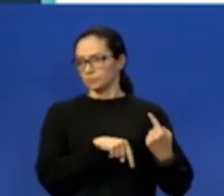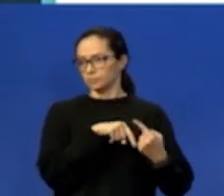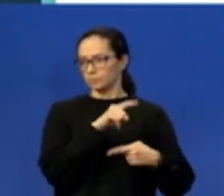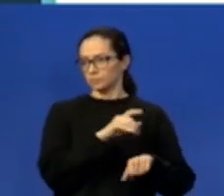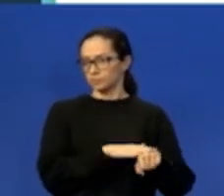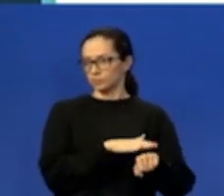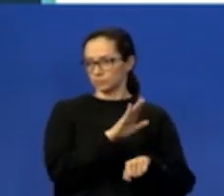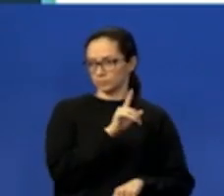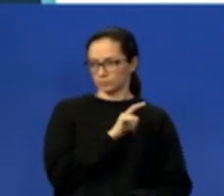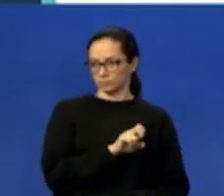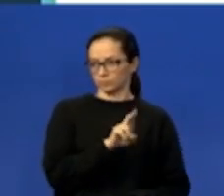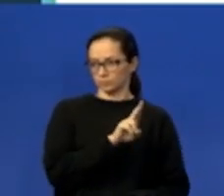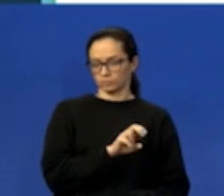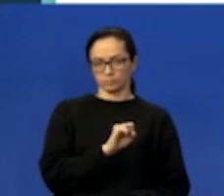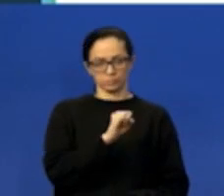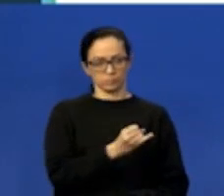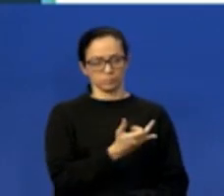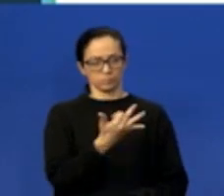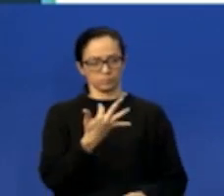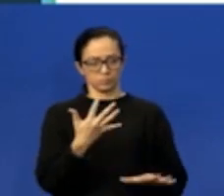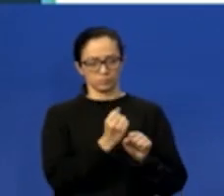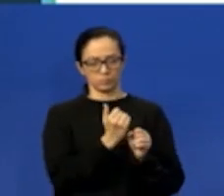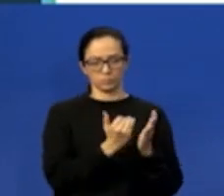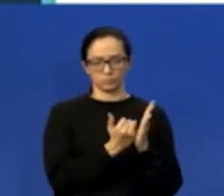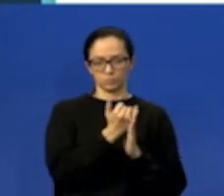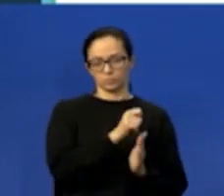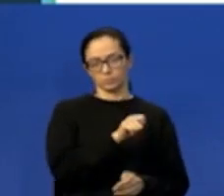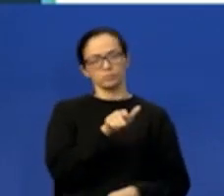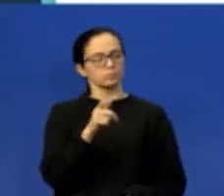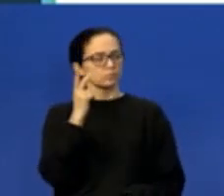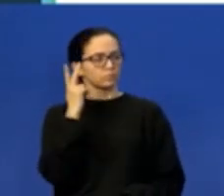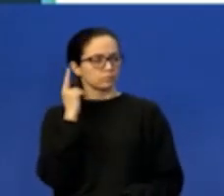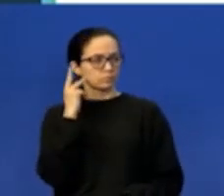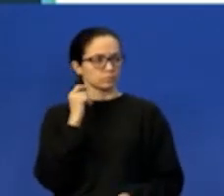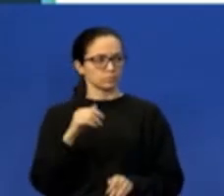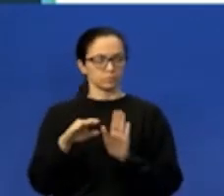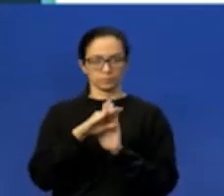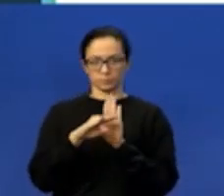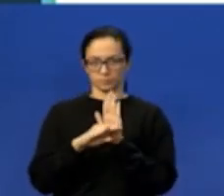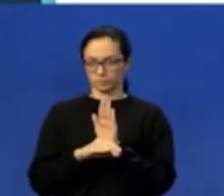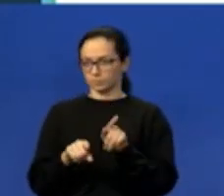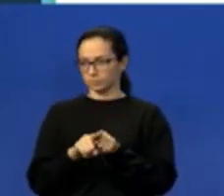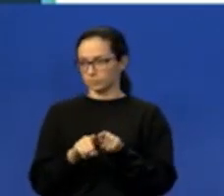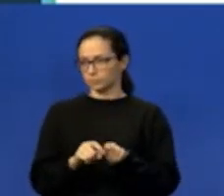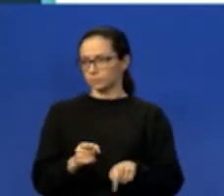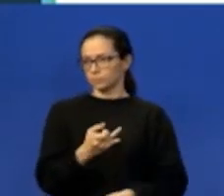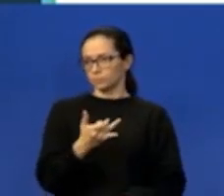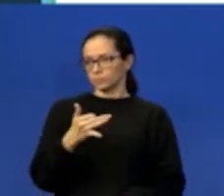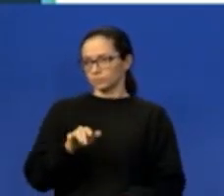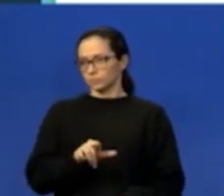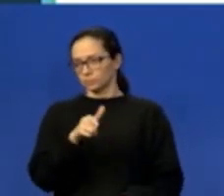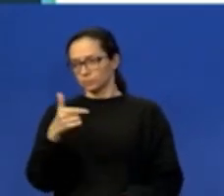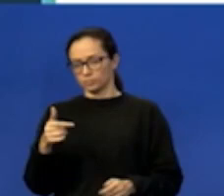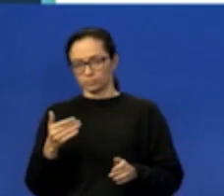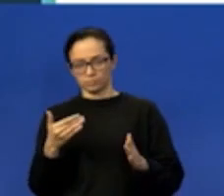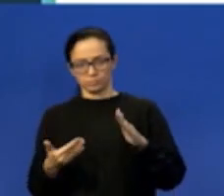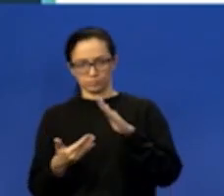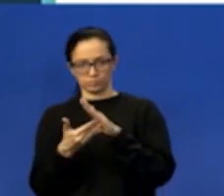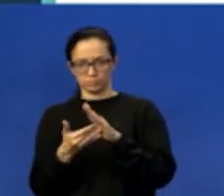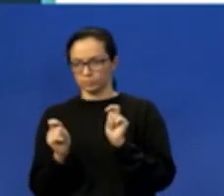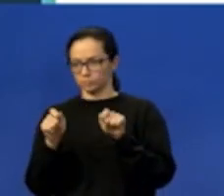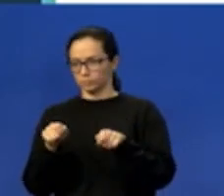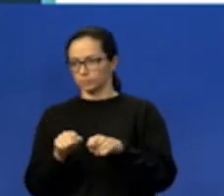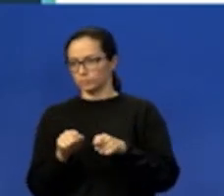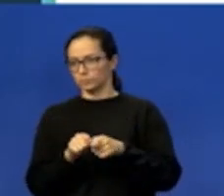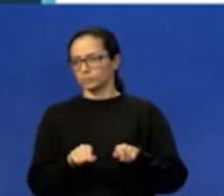hipercitêmica, quando o número de eritrócitos for maior do que o normal, normocitêmica, quando o número de eritrócitos estiver nos limites normais,